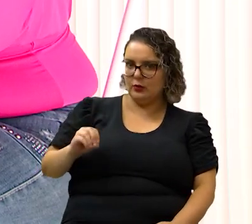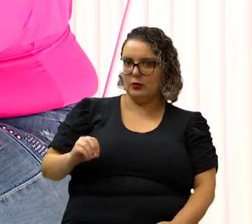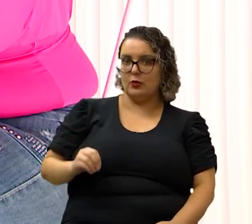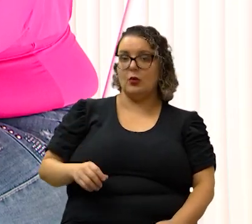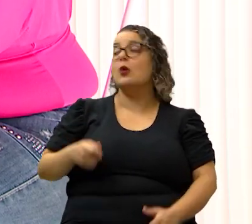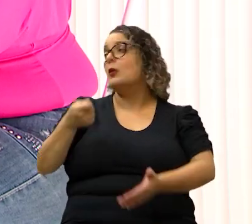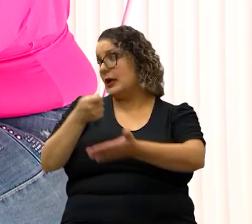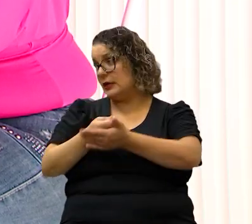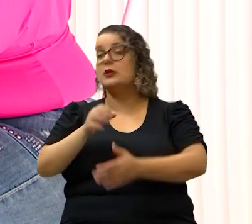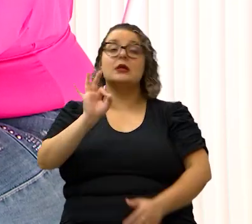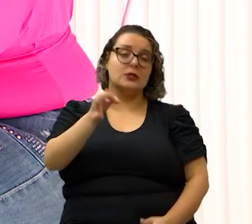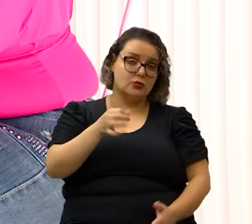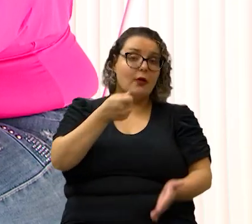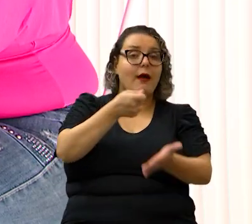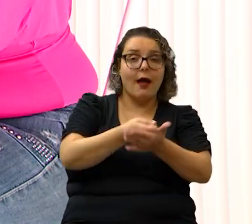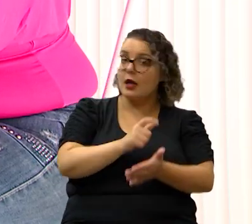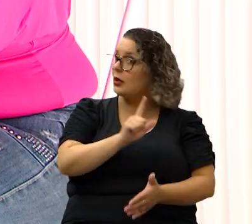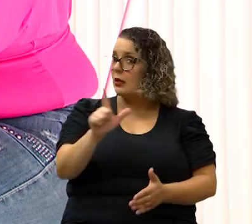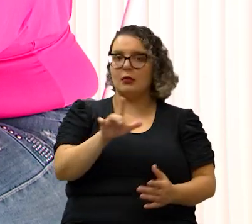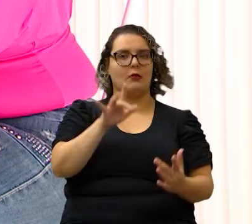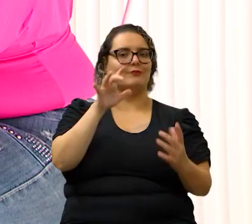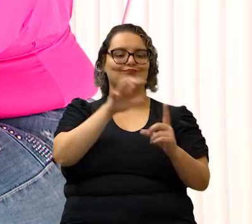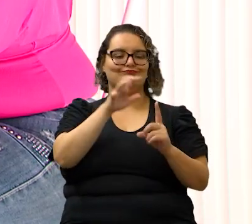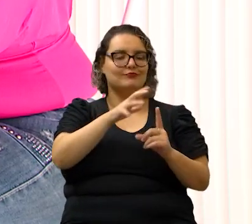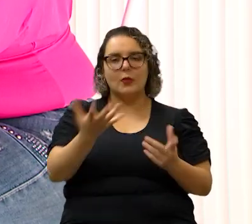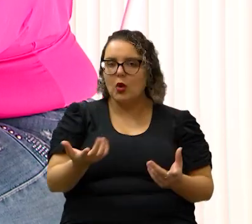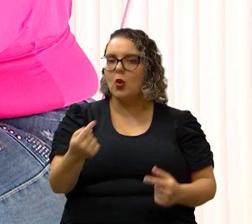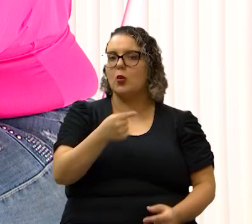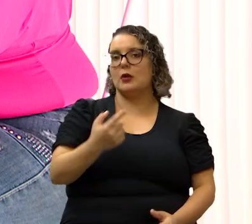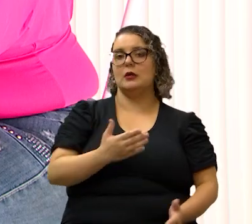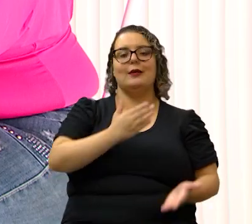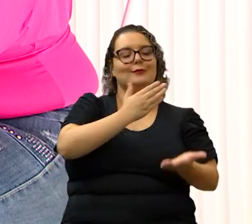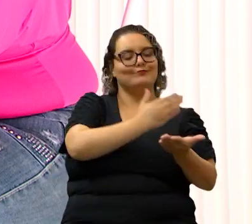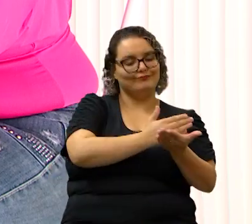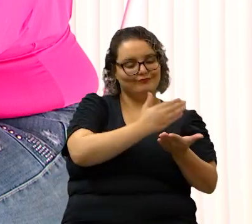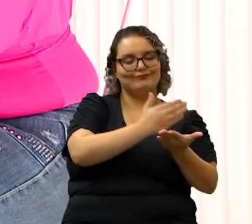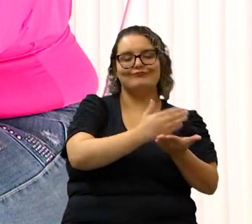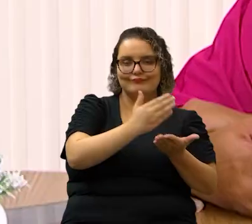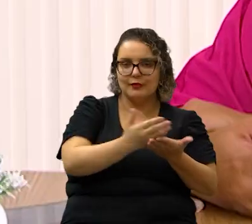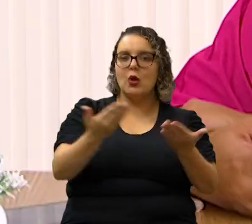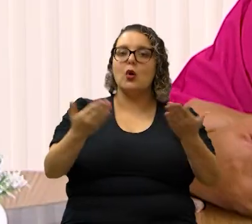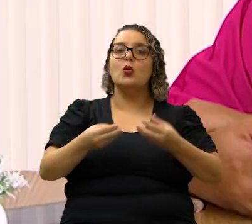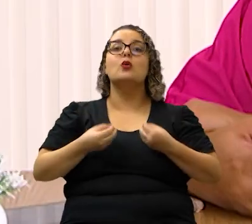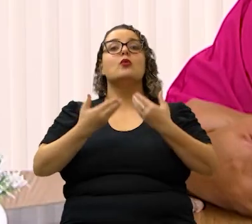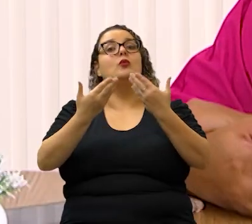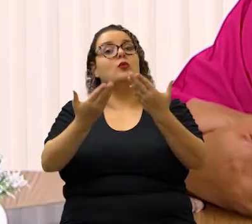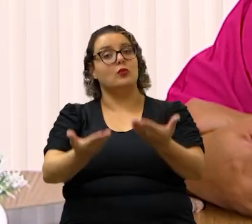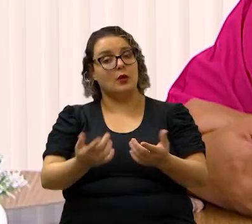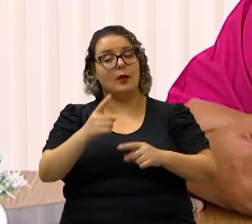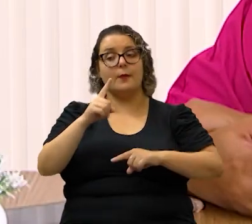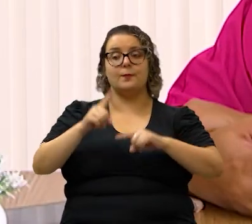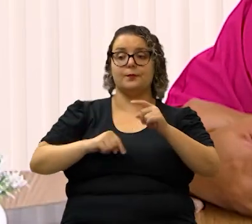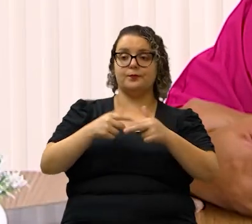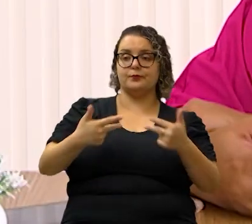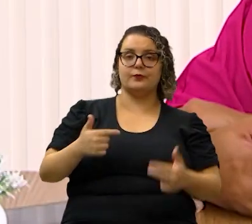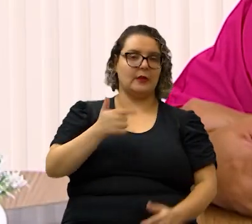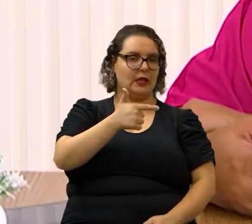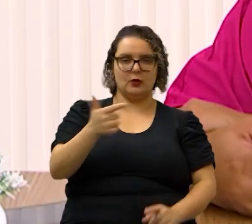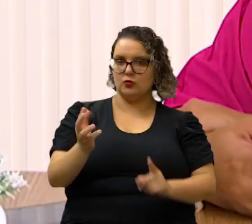com a garantia de que isso não foi contaminado. Então, isso é um processo com muitas etapas. E nós, hoje, nós oferecemos